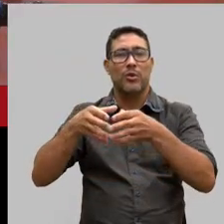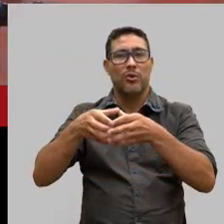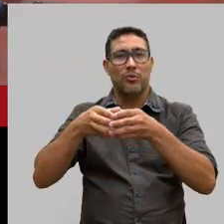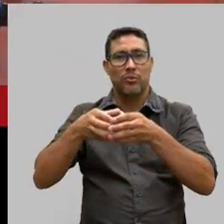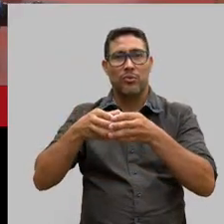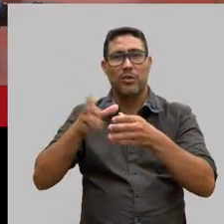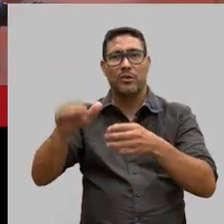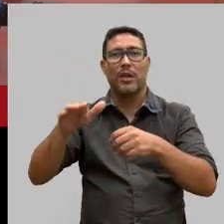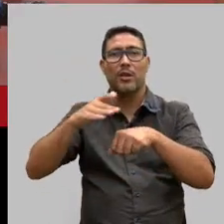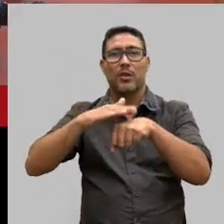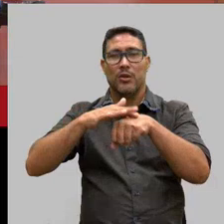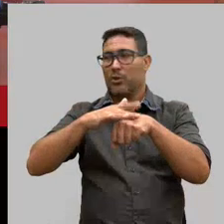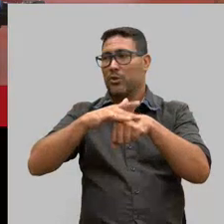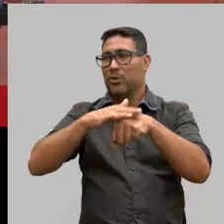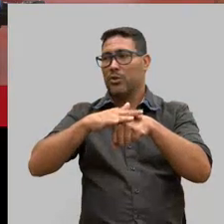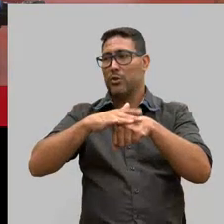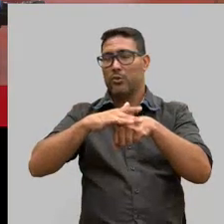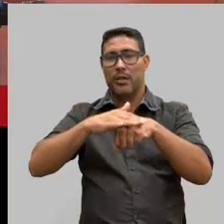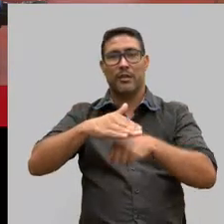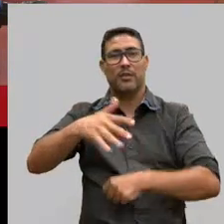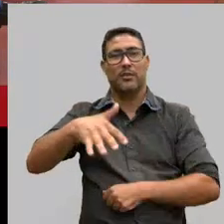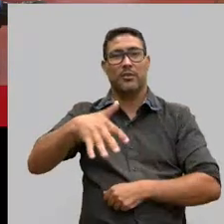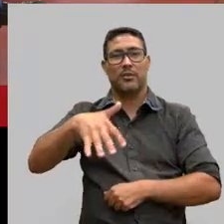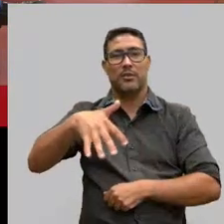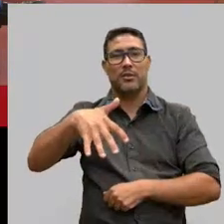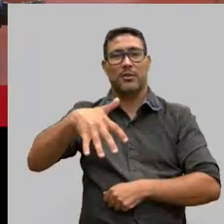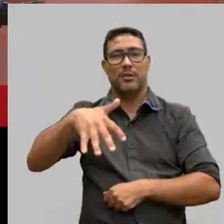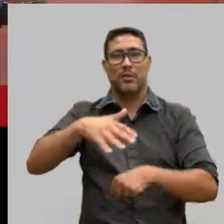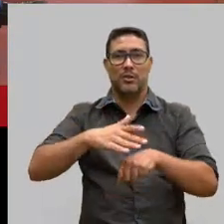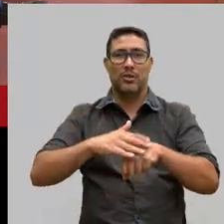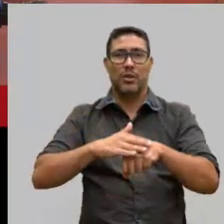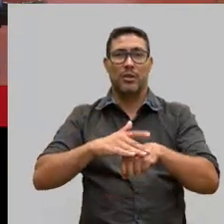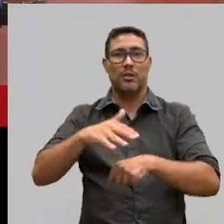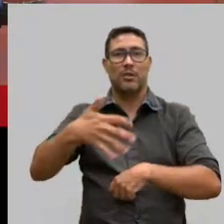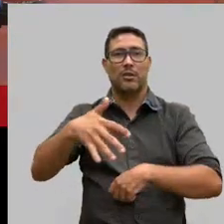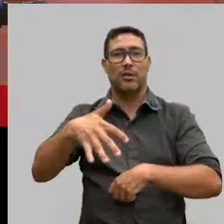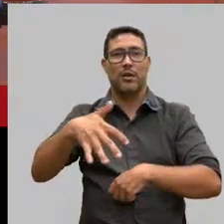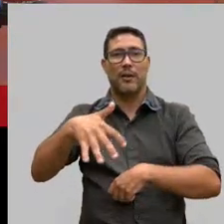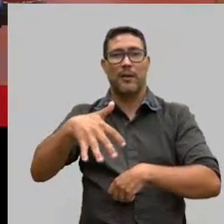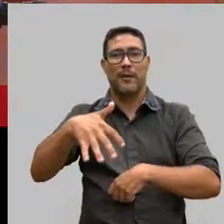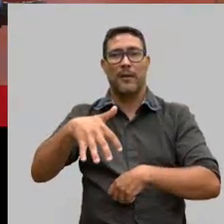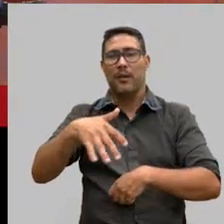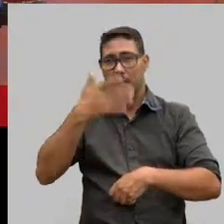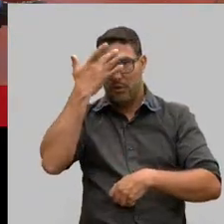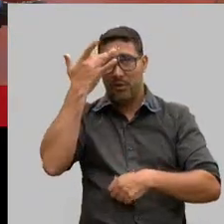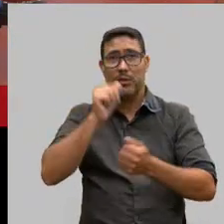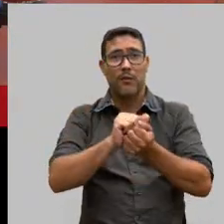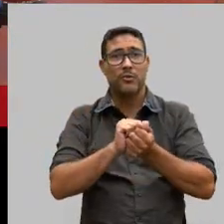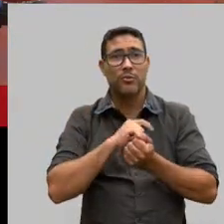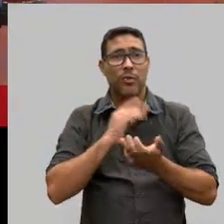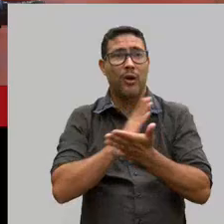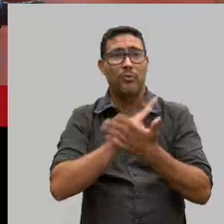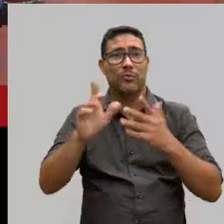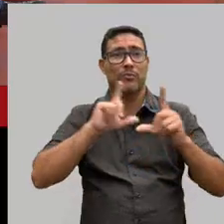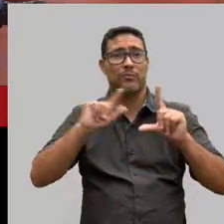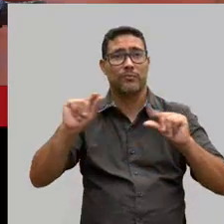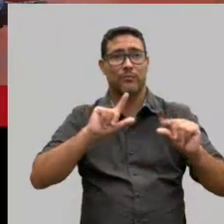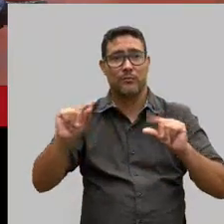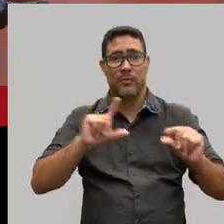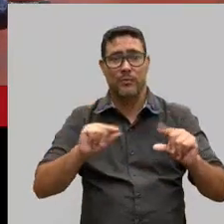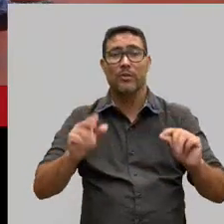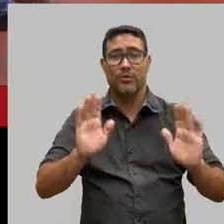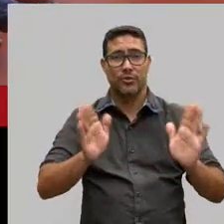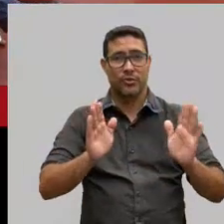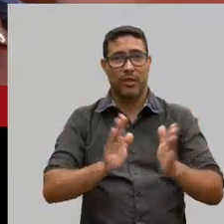paxon que estão aqui os companheiros com doença de paxon alguns que estavam na audiência com a gente outros já se foram eh nós